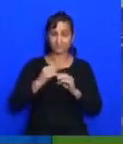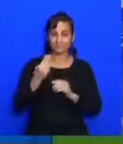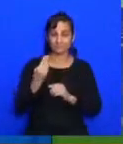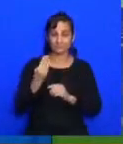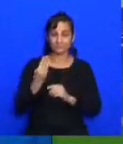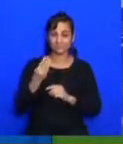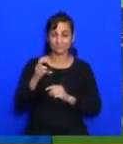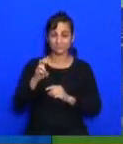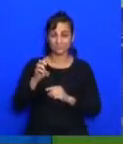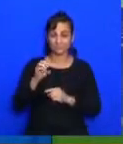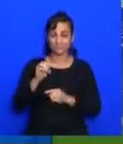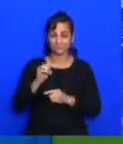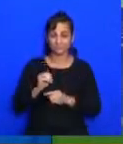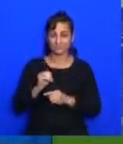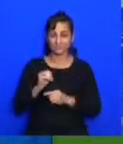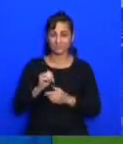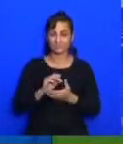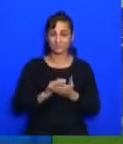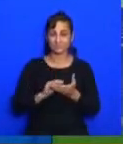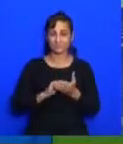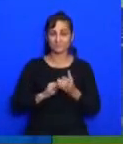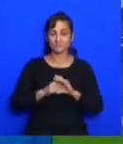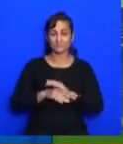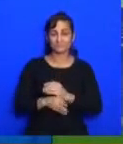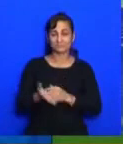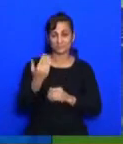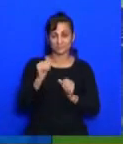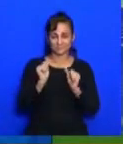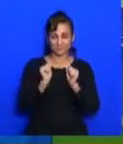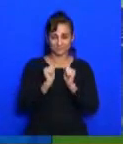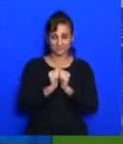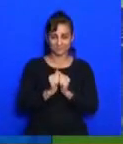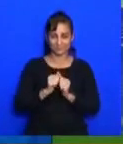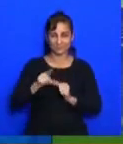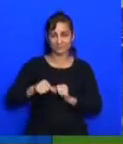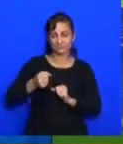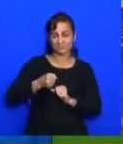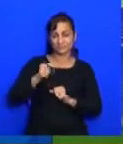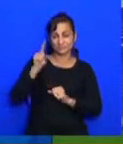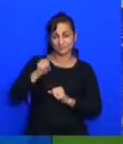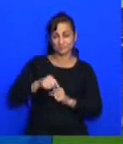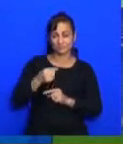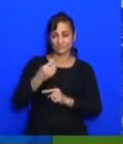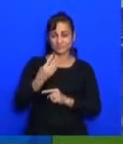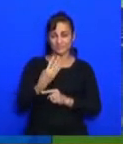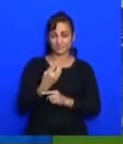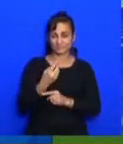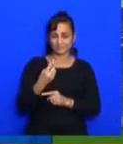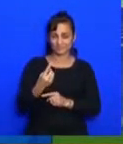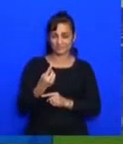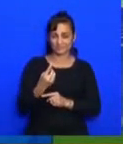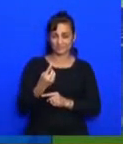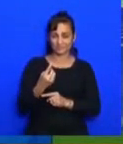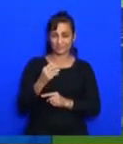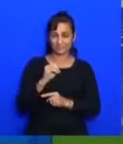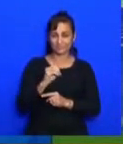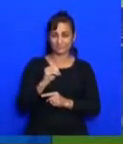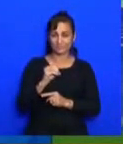concurso 2.350 da Lotomania. Confira comigo. As dezenas sorteadas foram